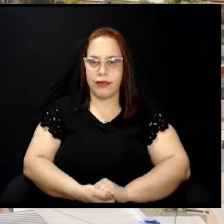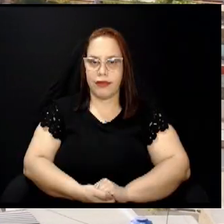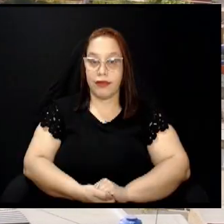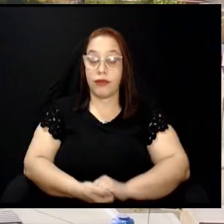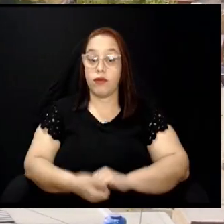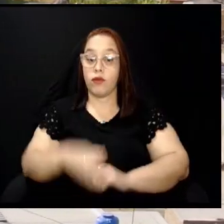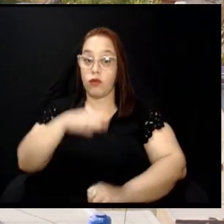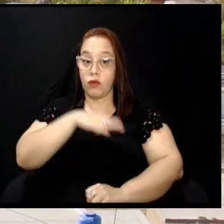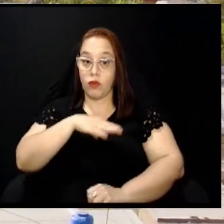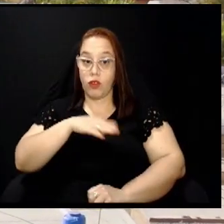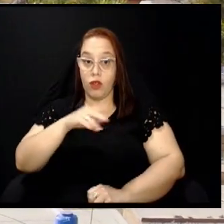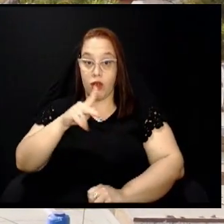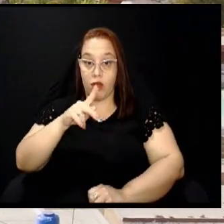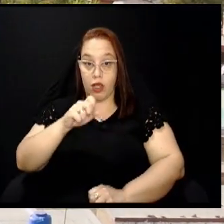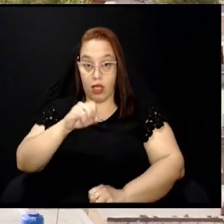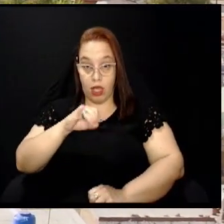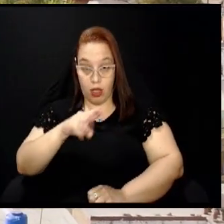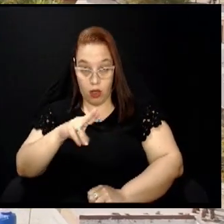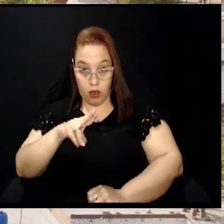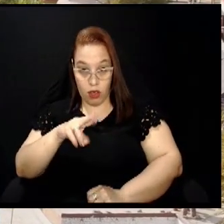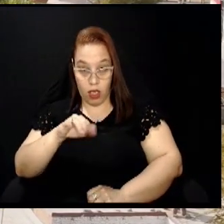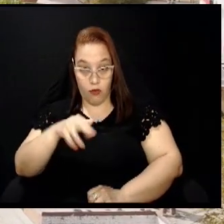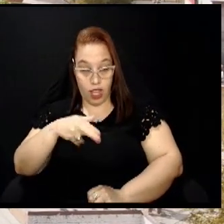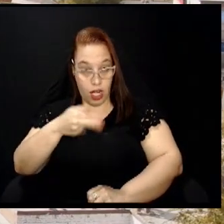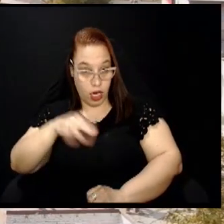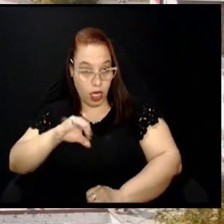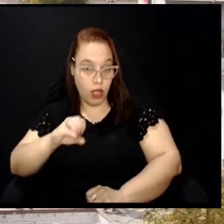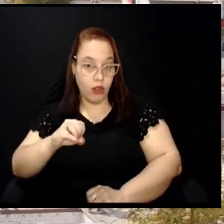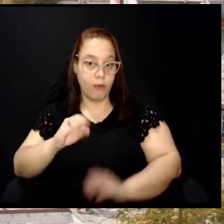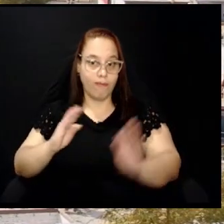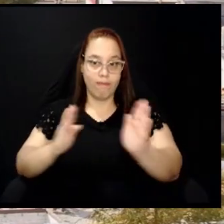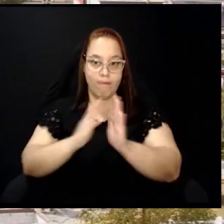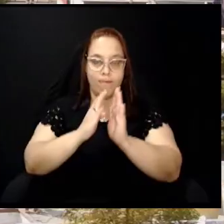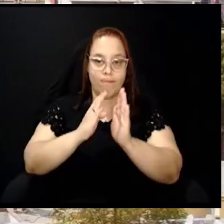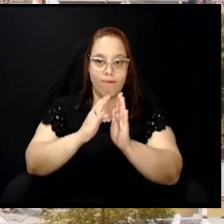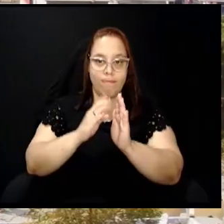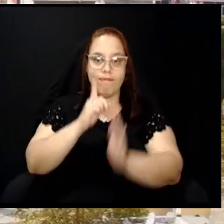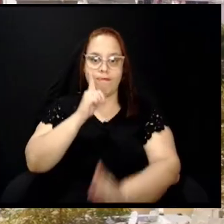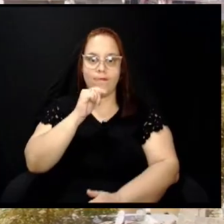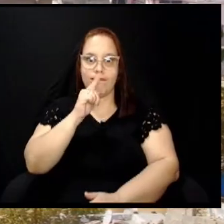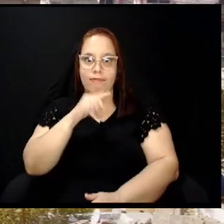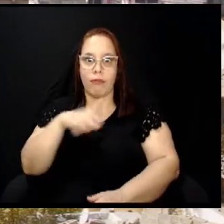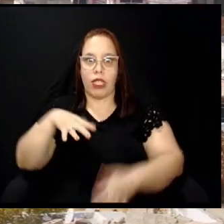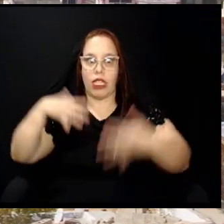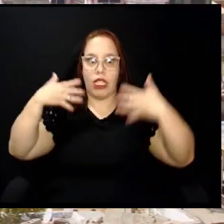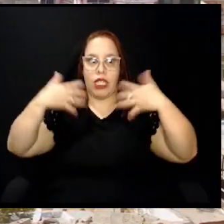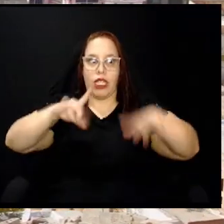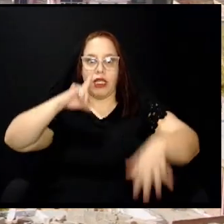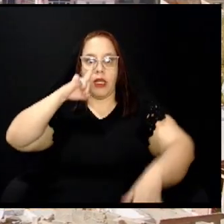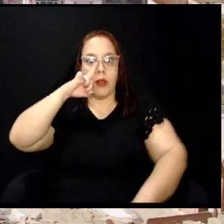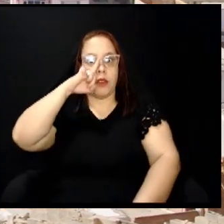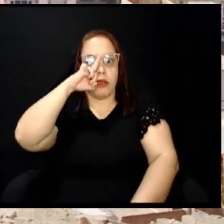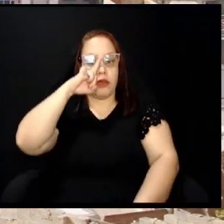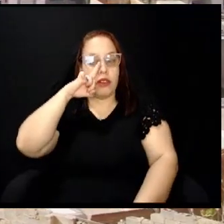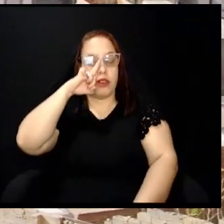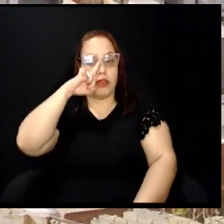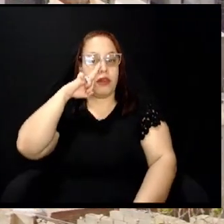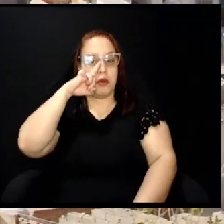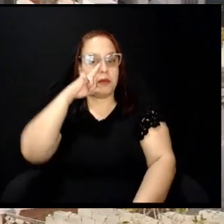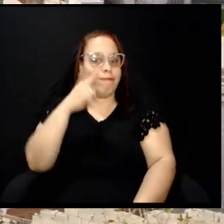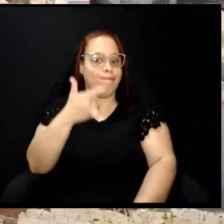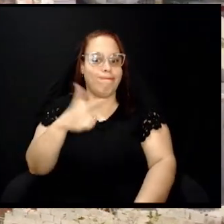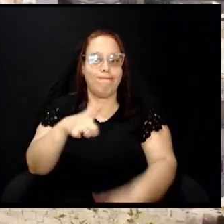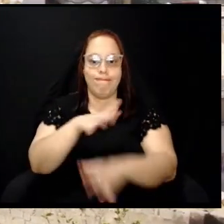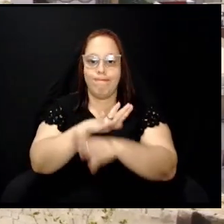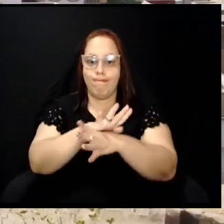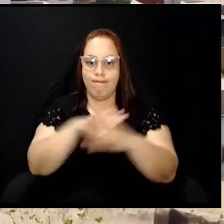A cidade de Cabul, capital do Afeganistão, enfrenta uma crise hídrica alarmante e pode ficar completamente